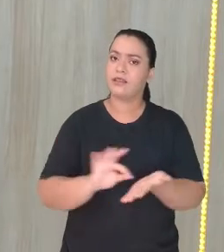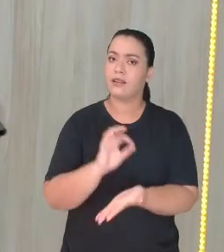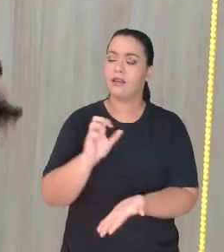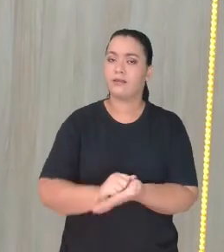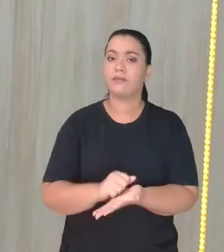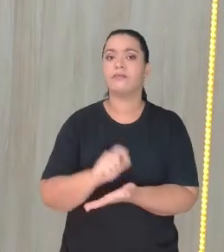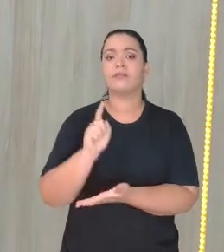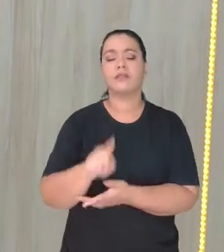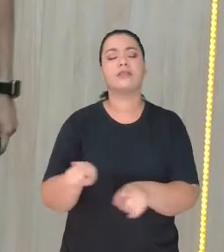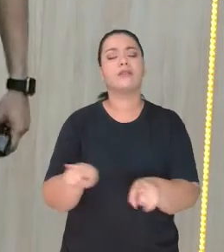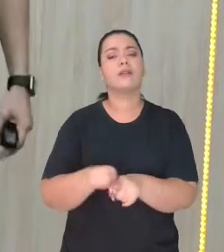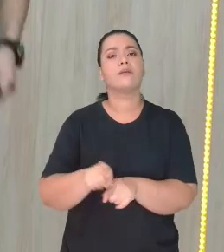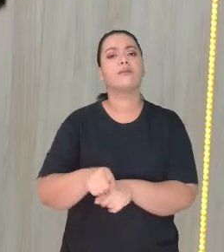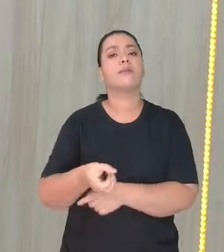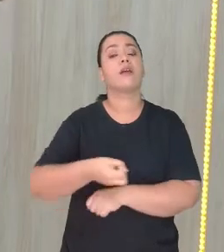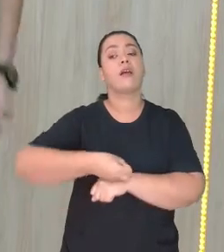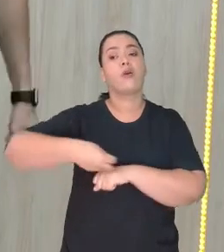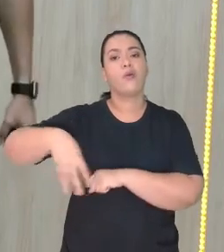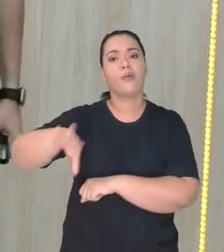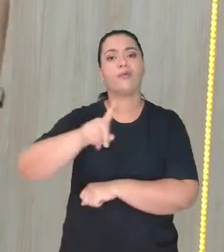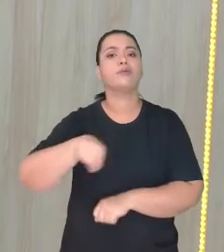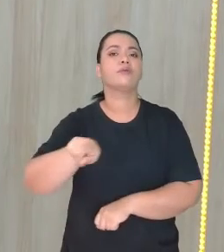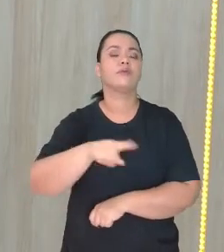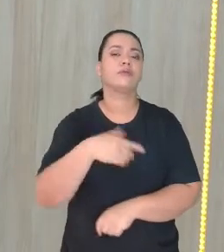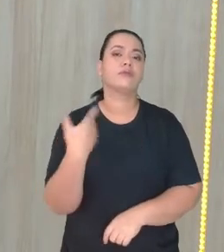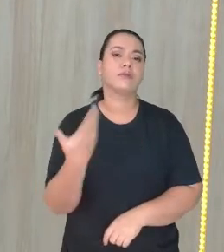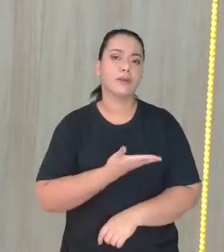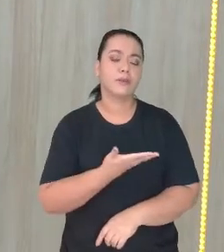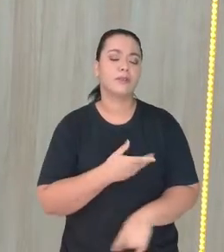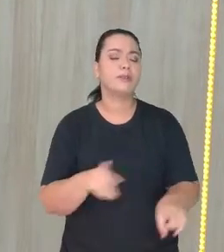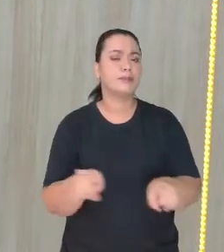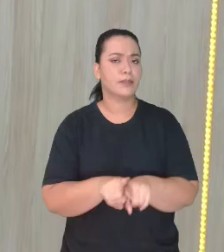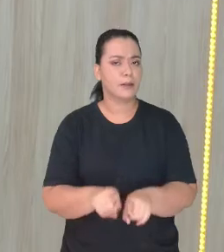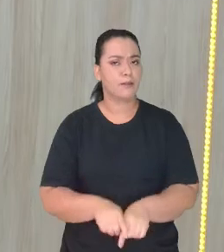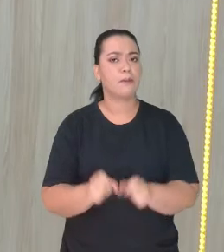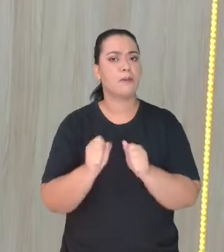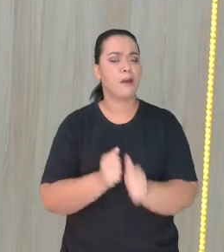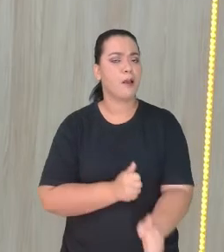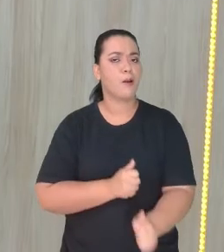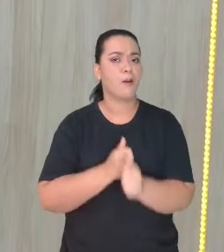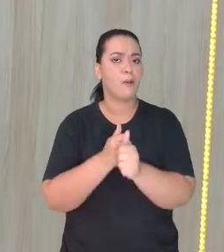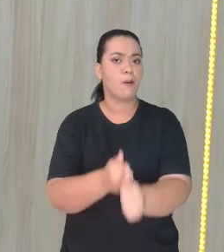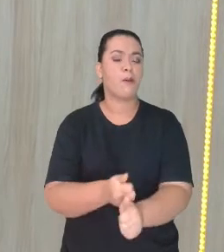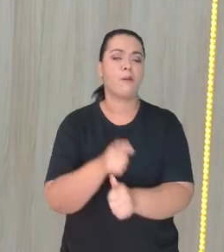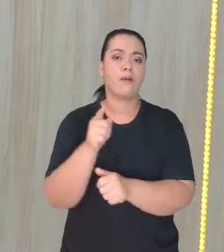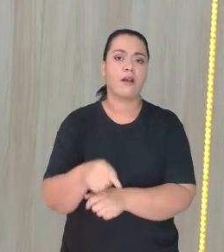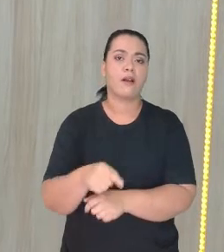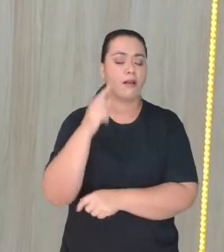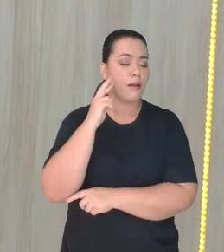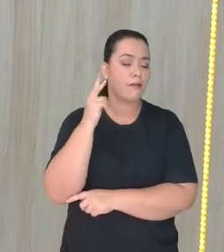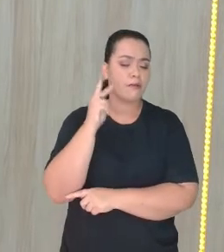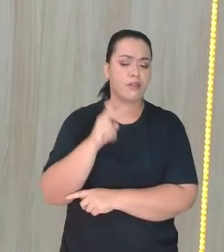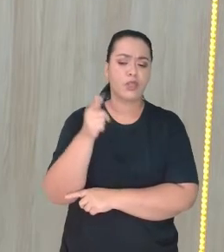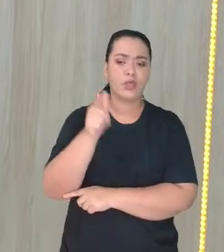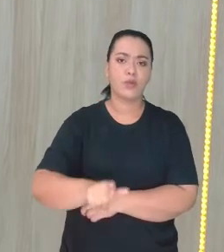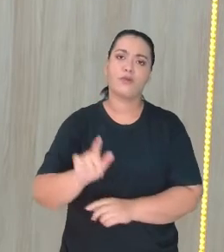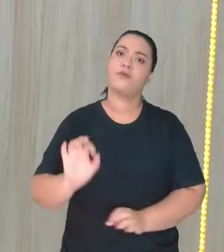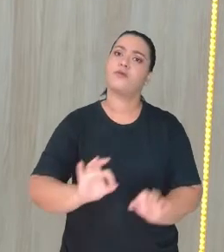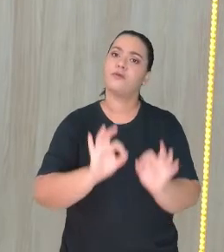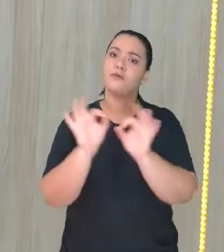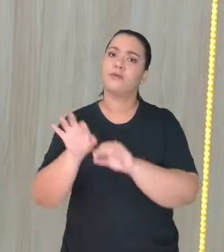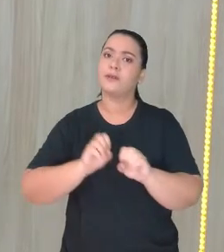canal, compartilha aí para os seus amigos, para que eles possam acompanhar e revisar novamente aí as